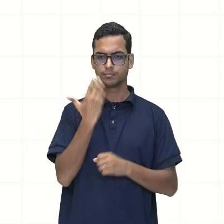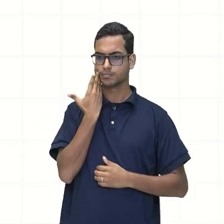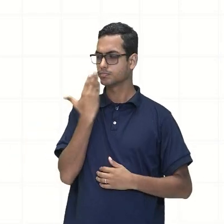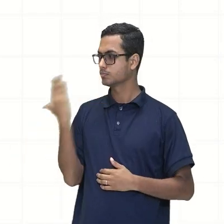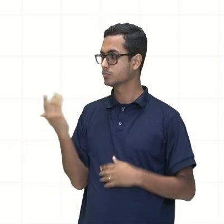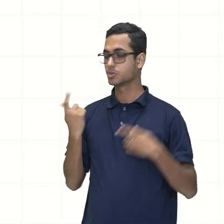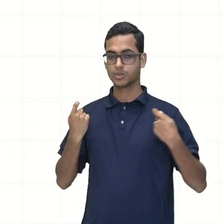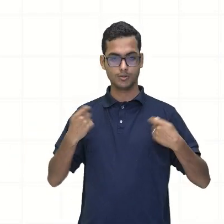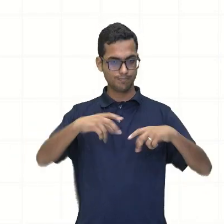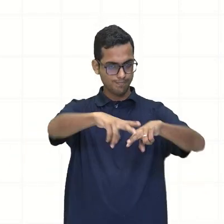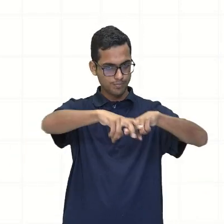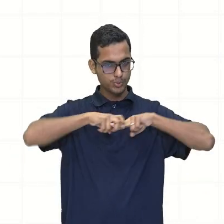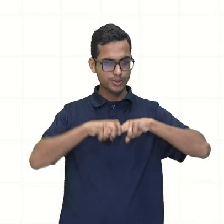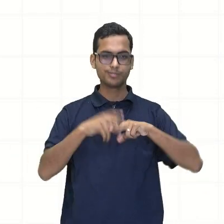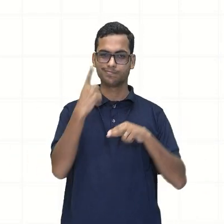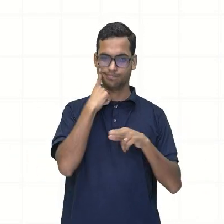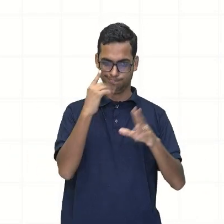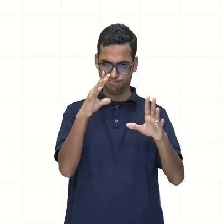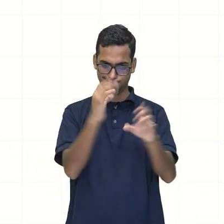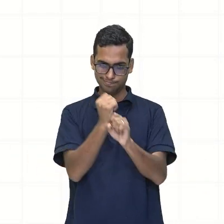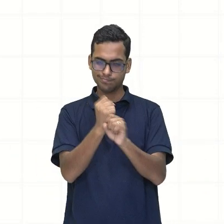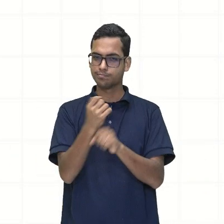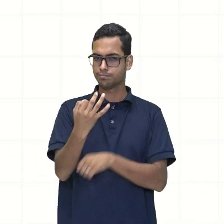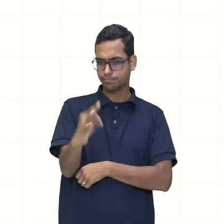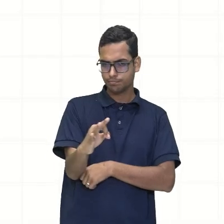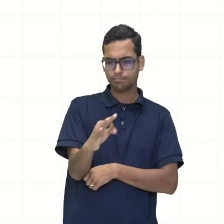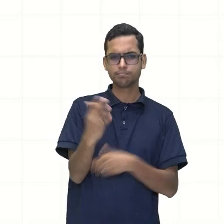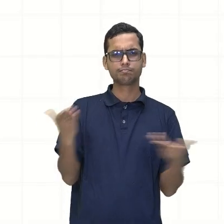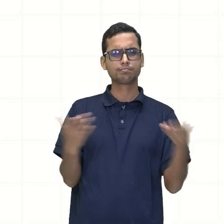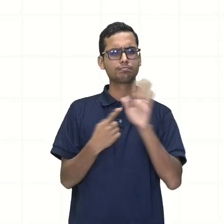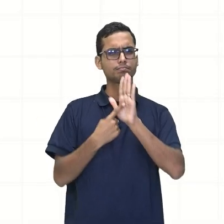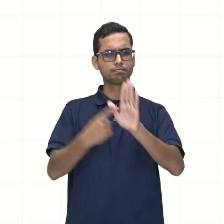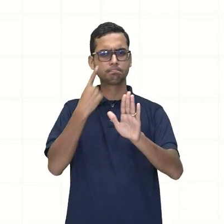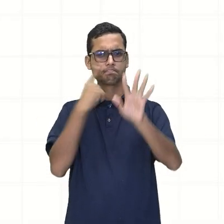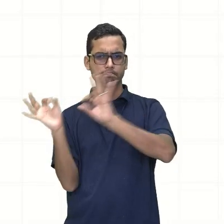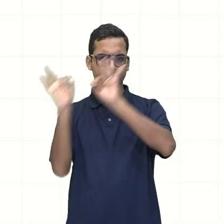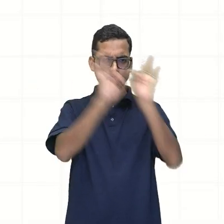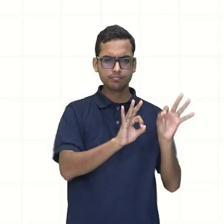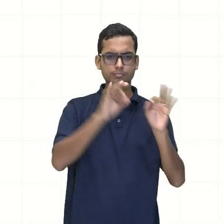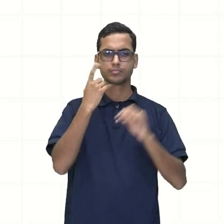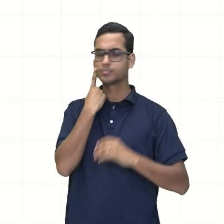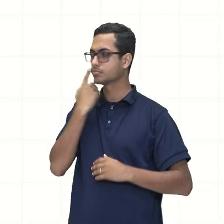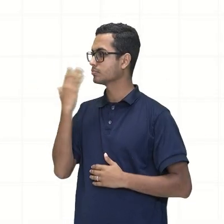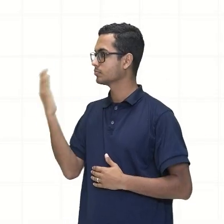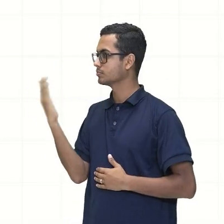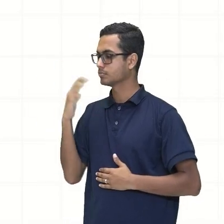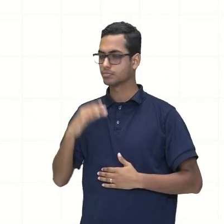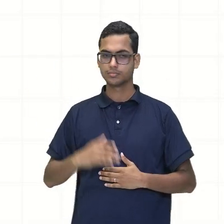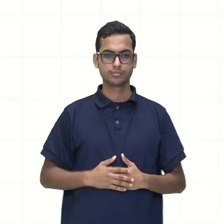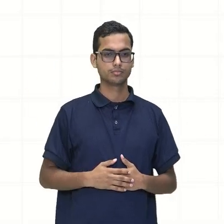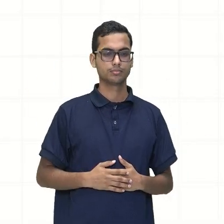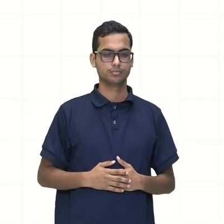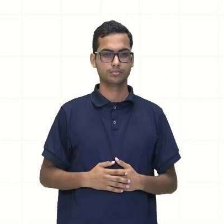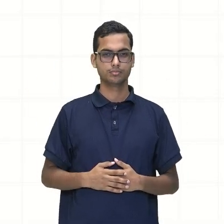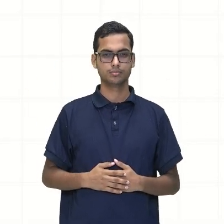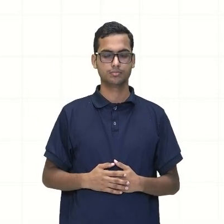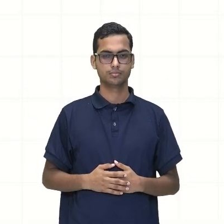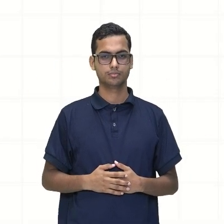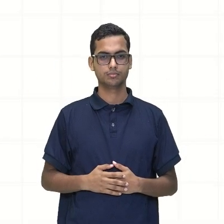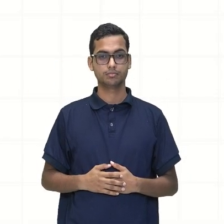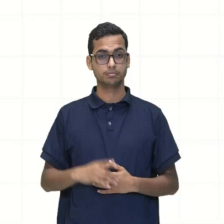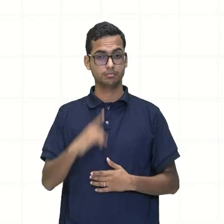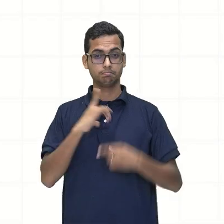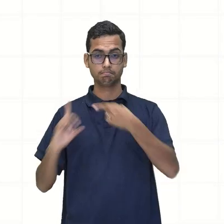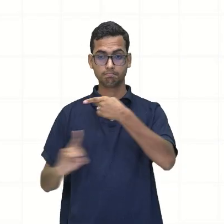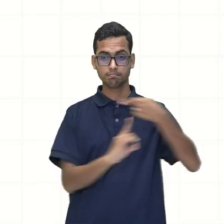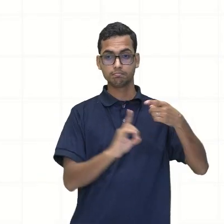estou fazendo aí essa soma. Só que veja que essa adição tem os denominadores diferentes, né? Então,